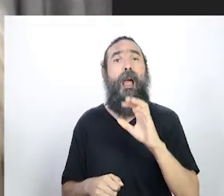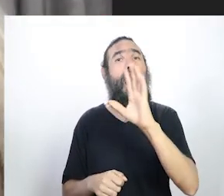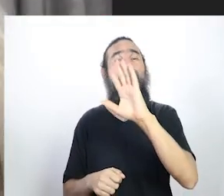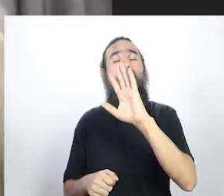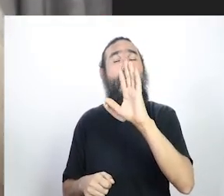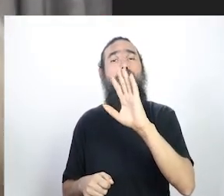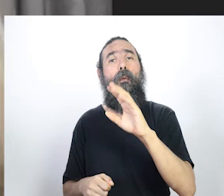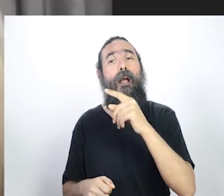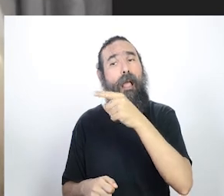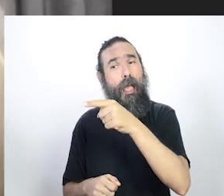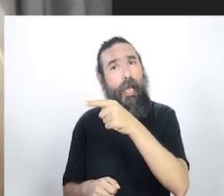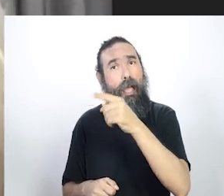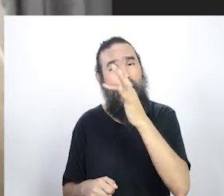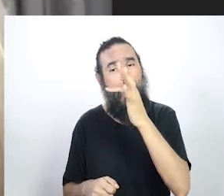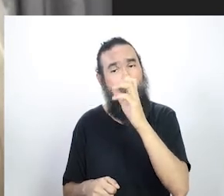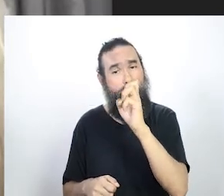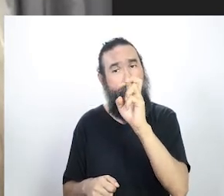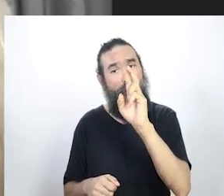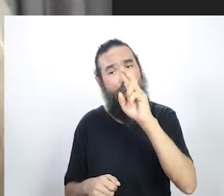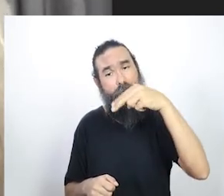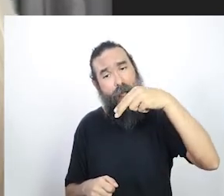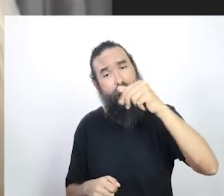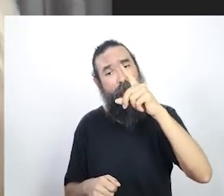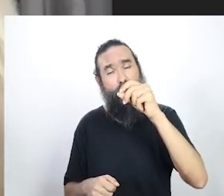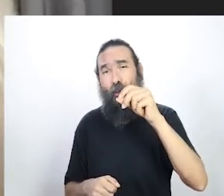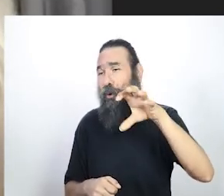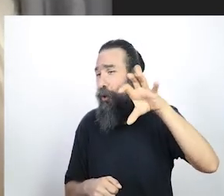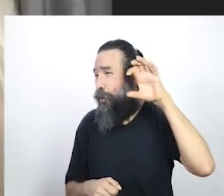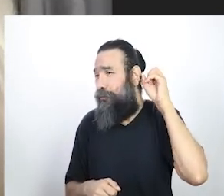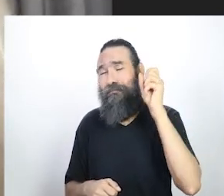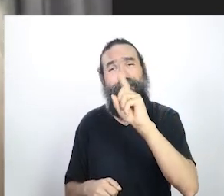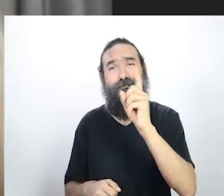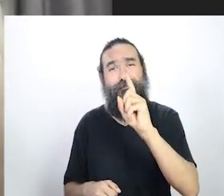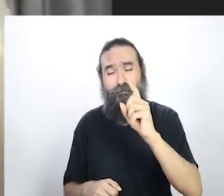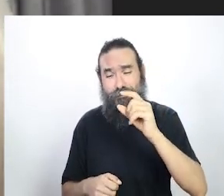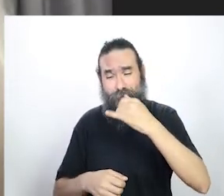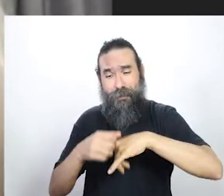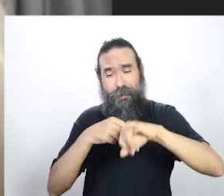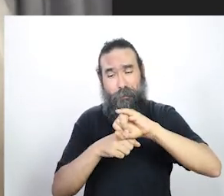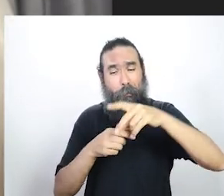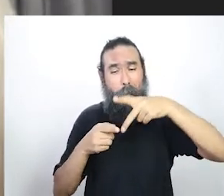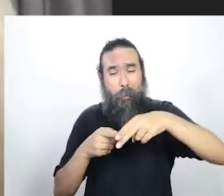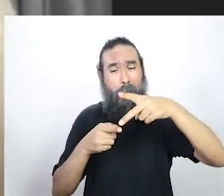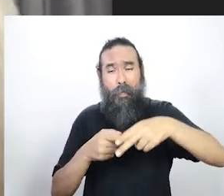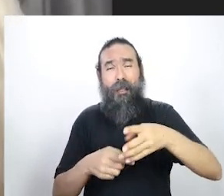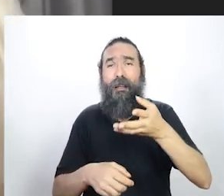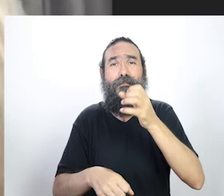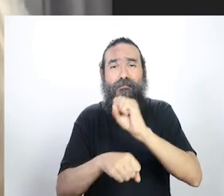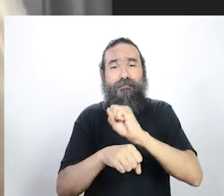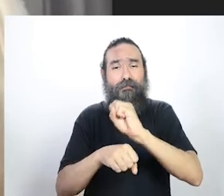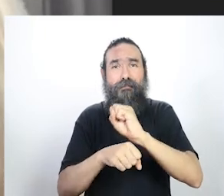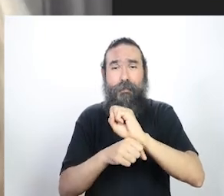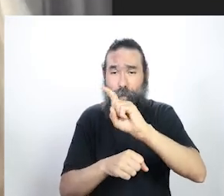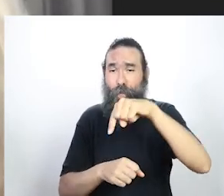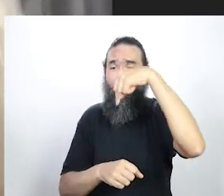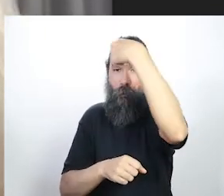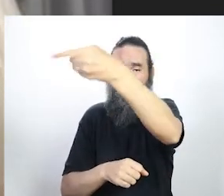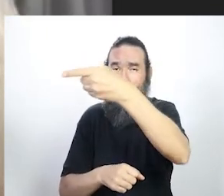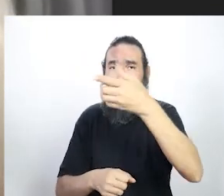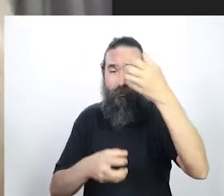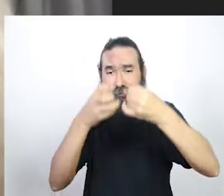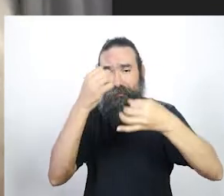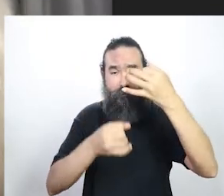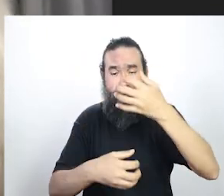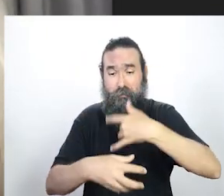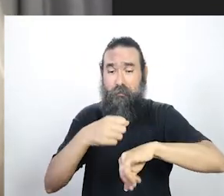Marisa, ele pediu para esperar um pouco, porque ele não está ouvindo. E está cortando, então ele quer ver se mais para frente a